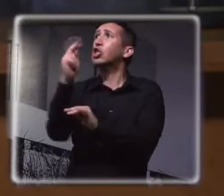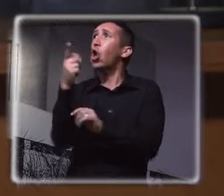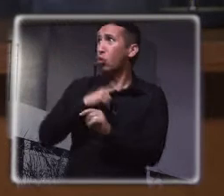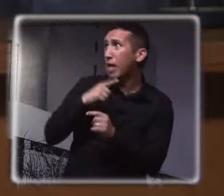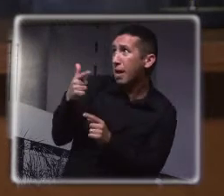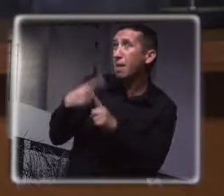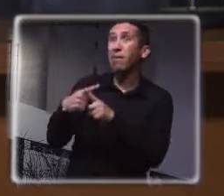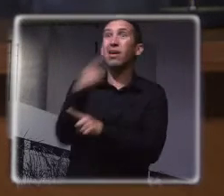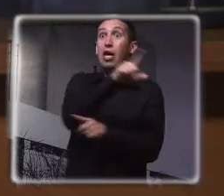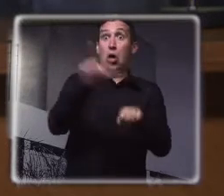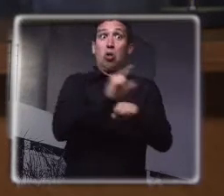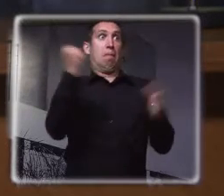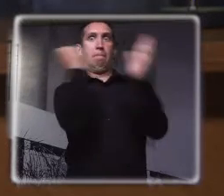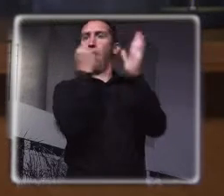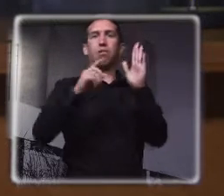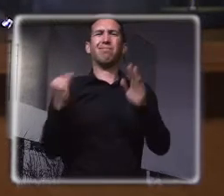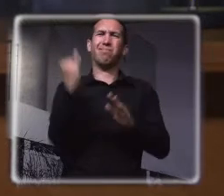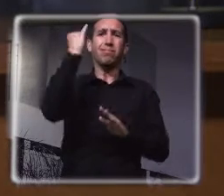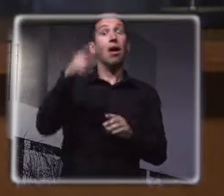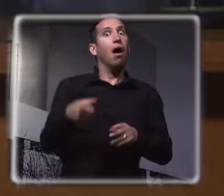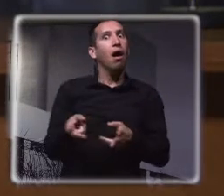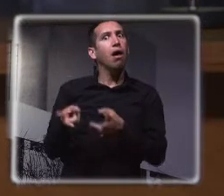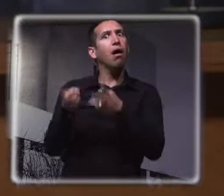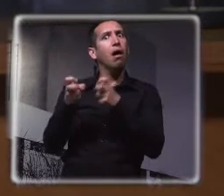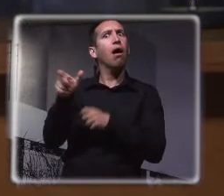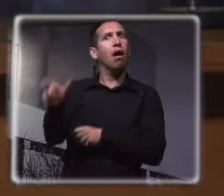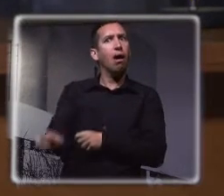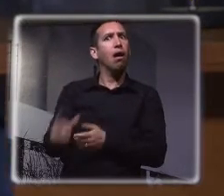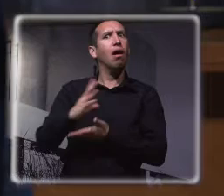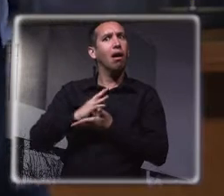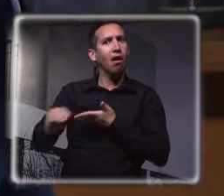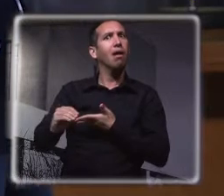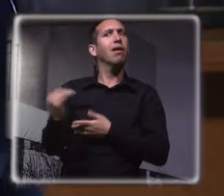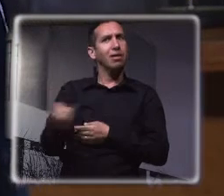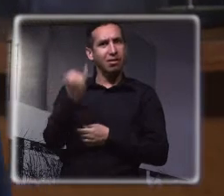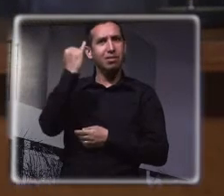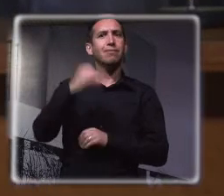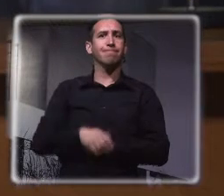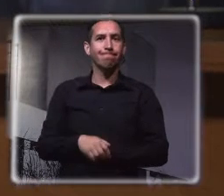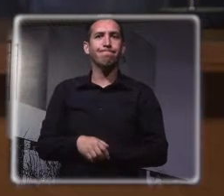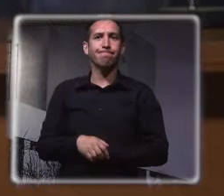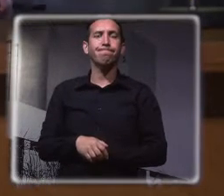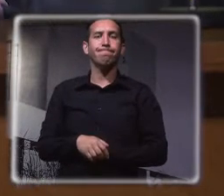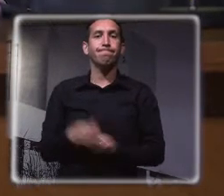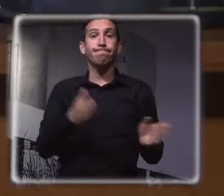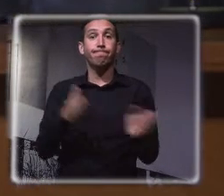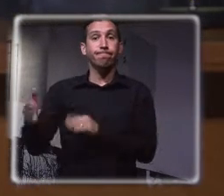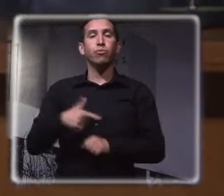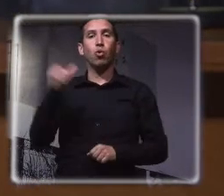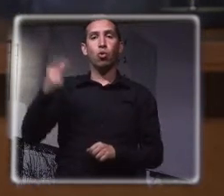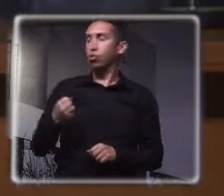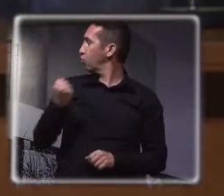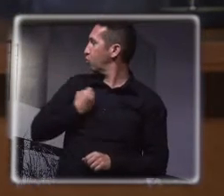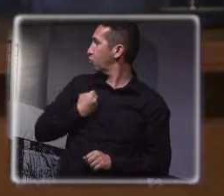E a gente começa a ver que as plantinhas começam a render alguns frutos, né? Isso é muito importante. Aqui uns números